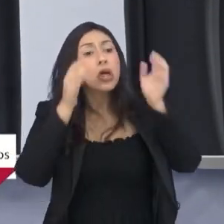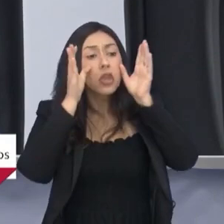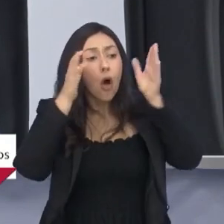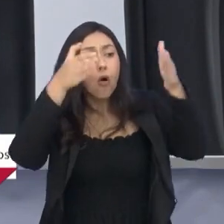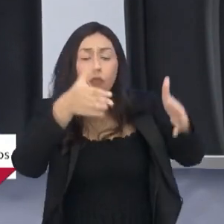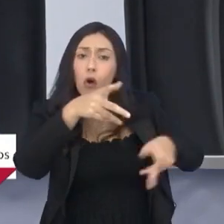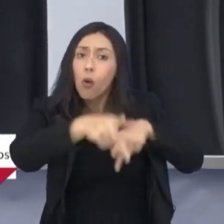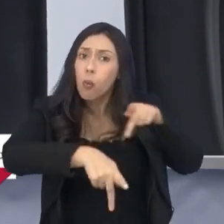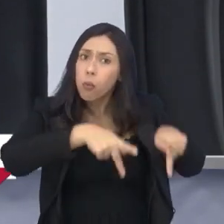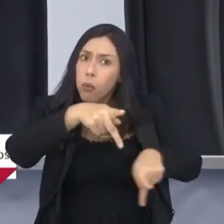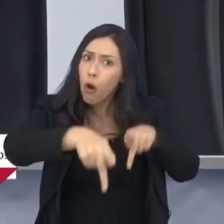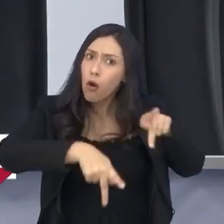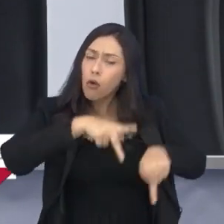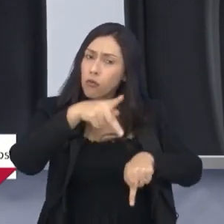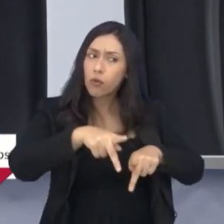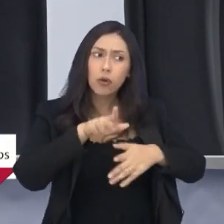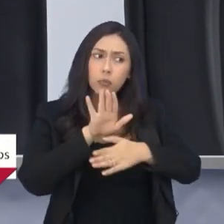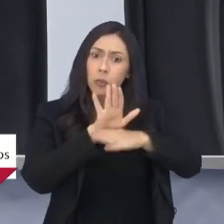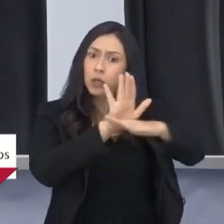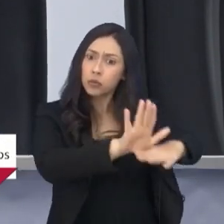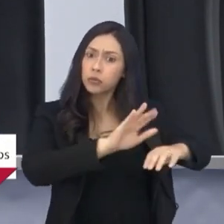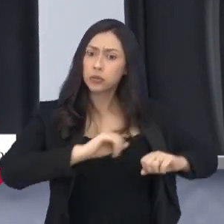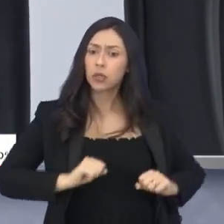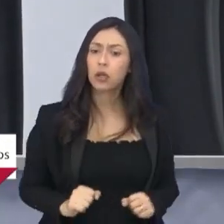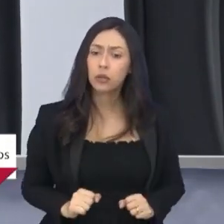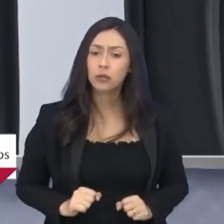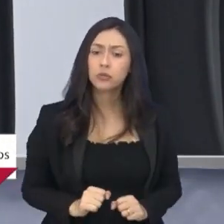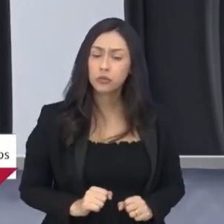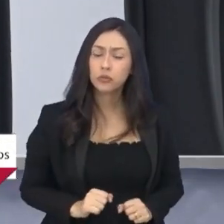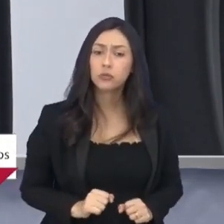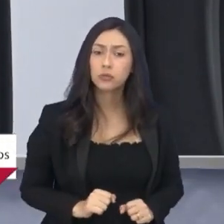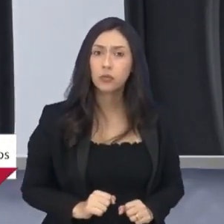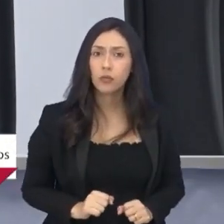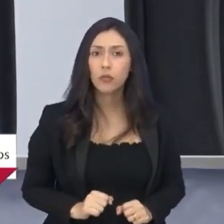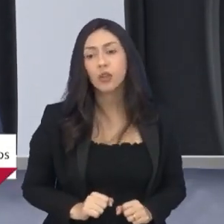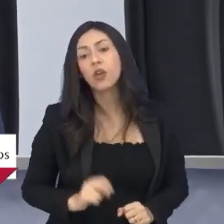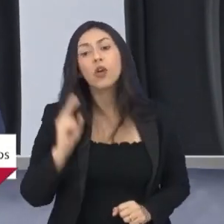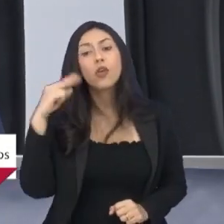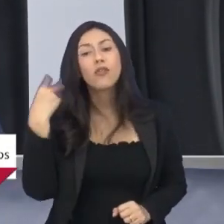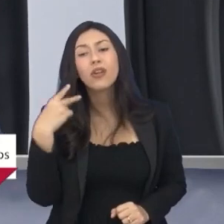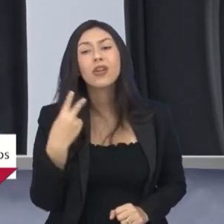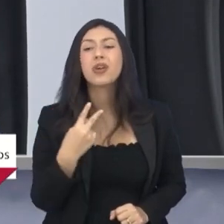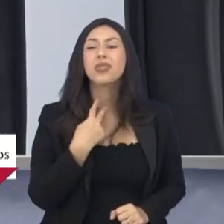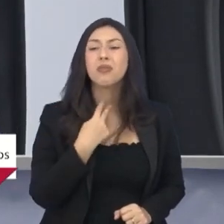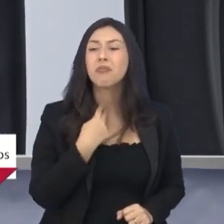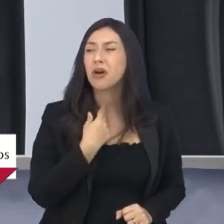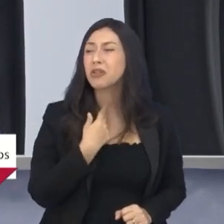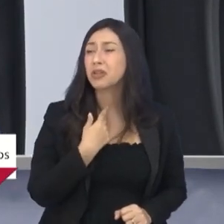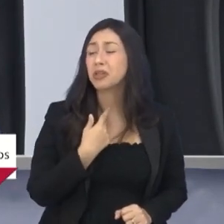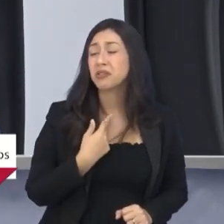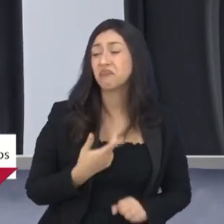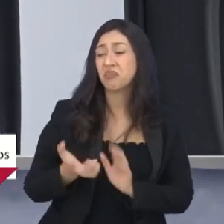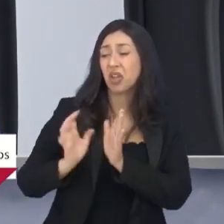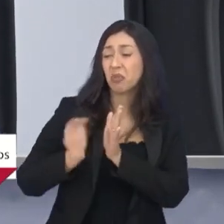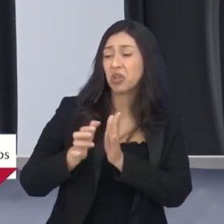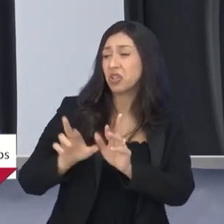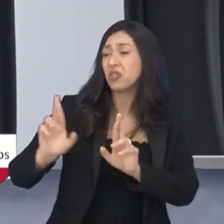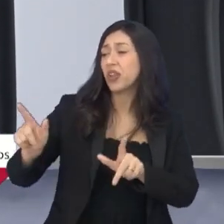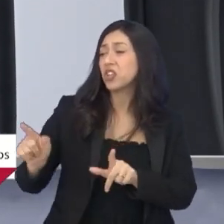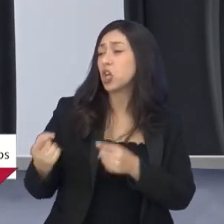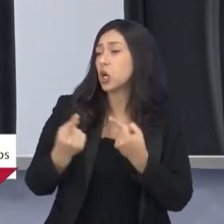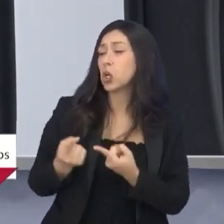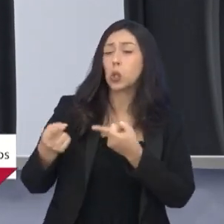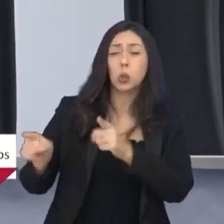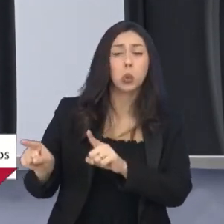população eh o o vereador não pode se apequenar né